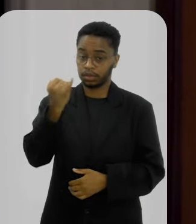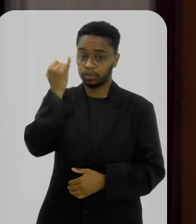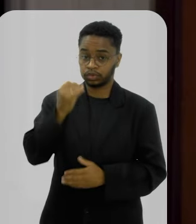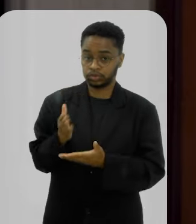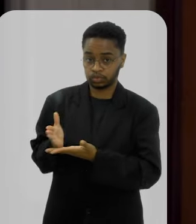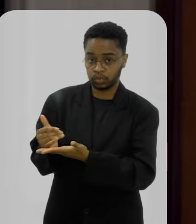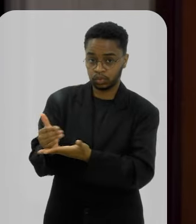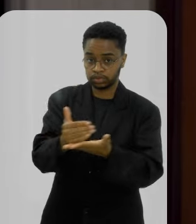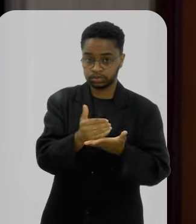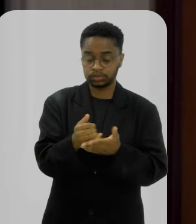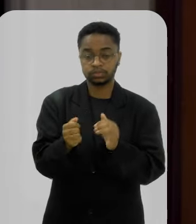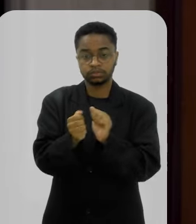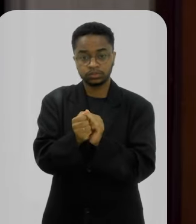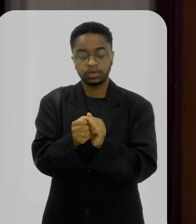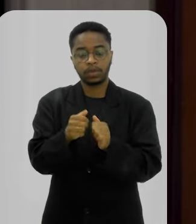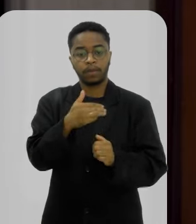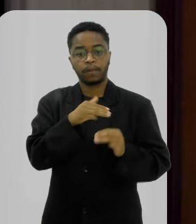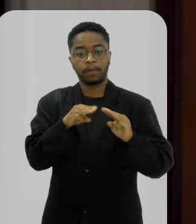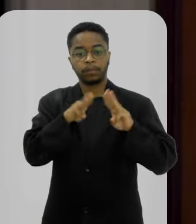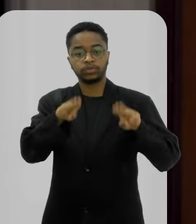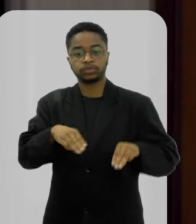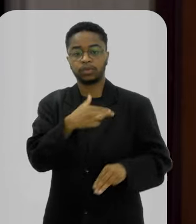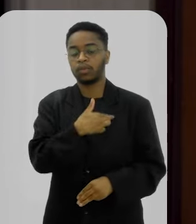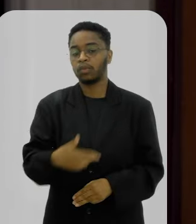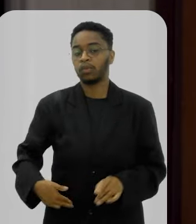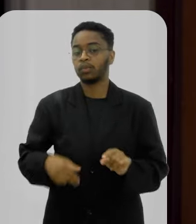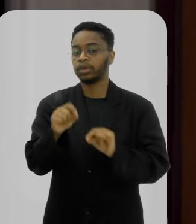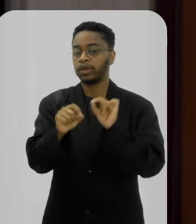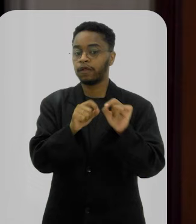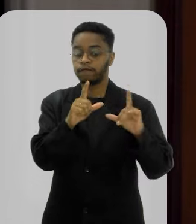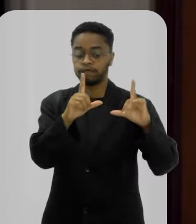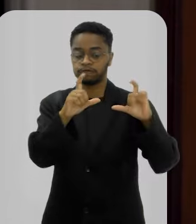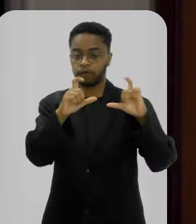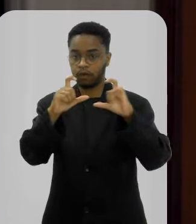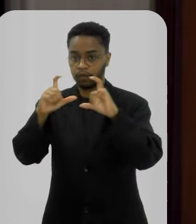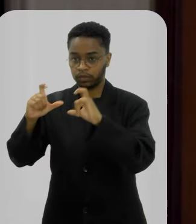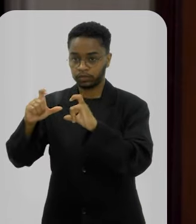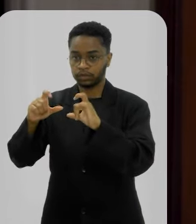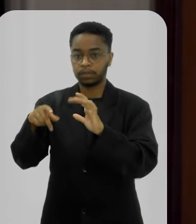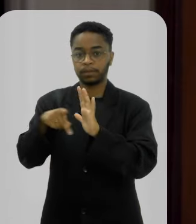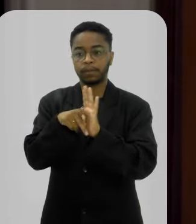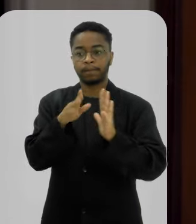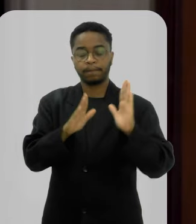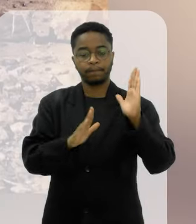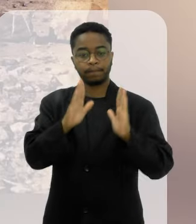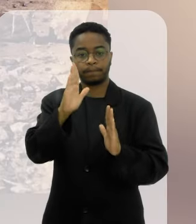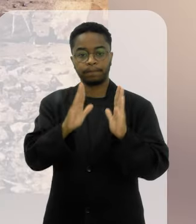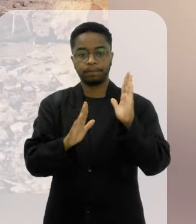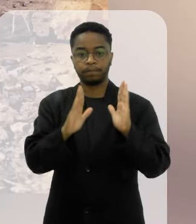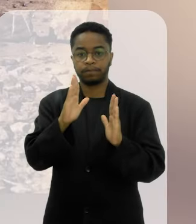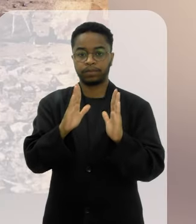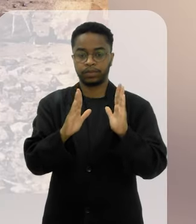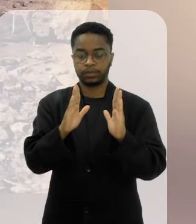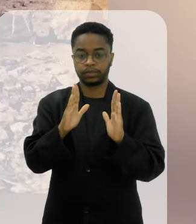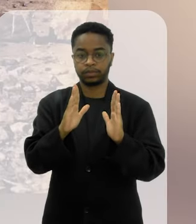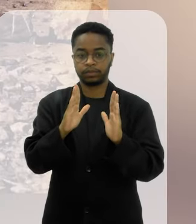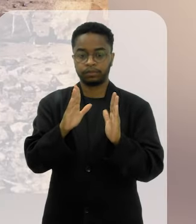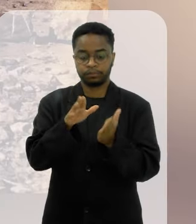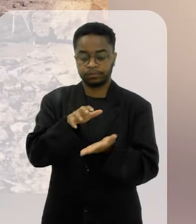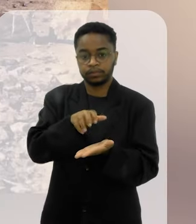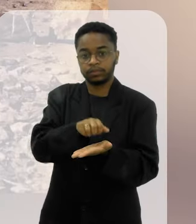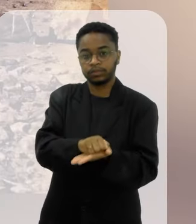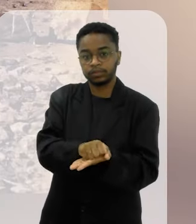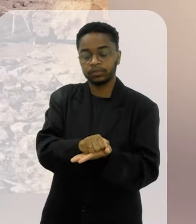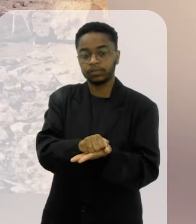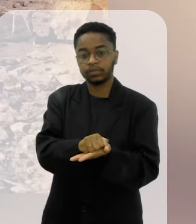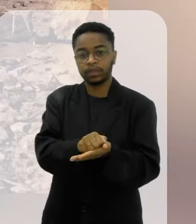importante coleção que integra o acervo do Museu da República são as fotografias do período